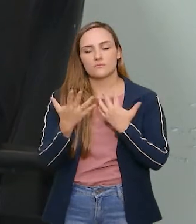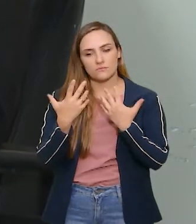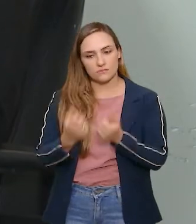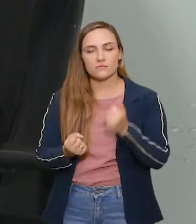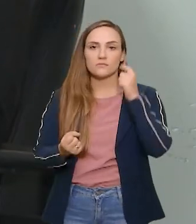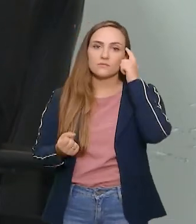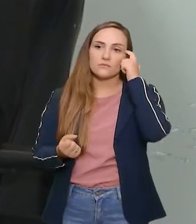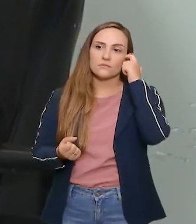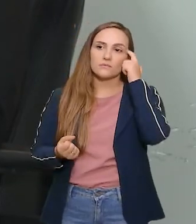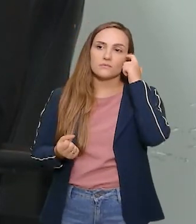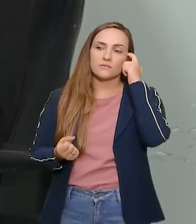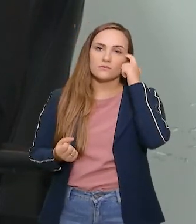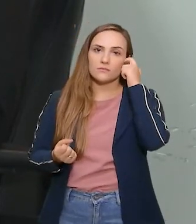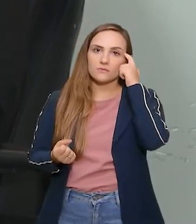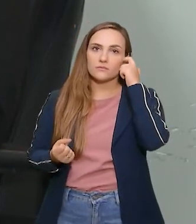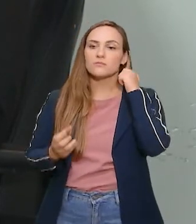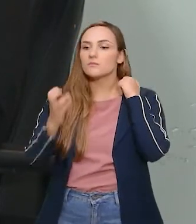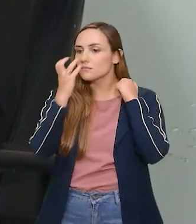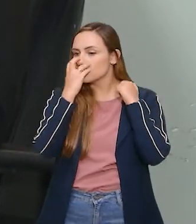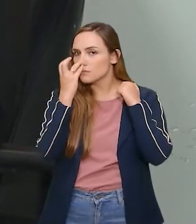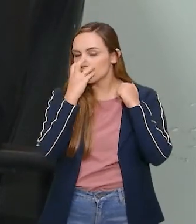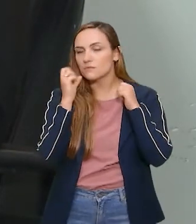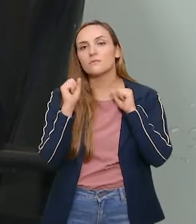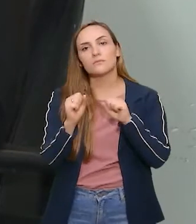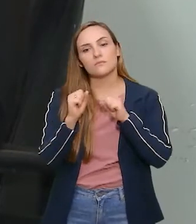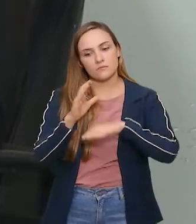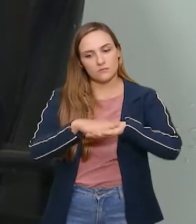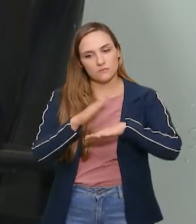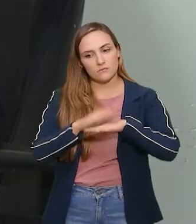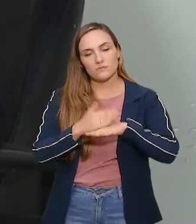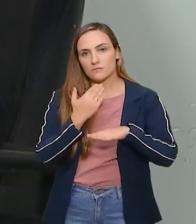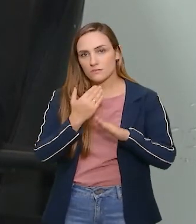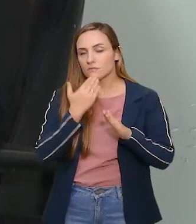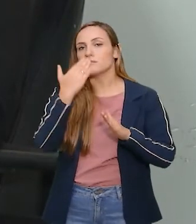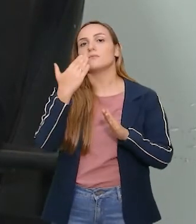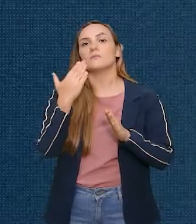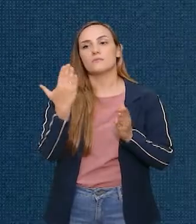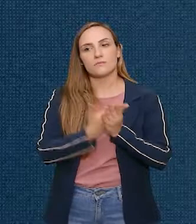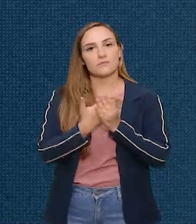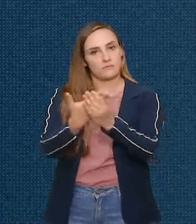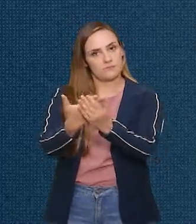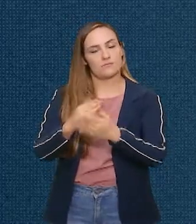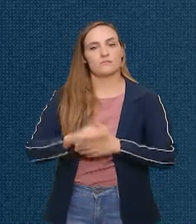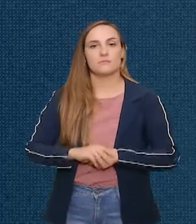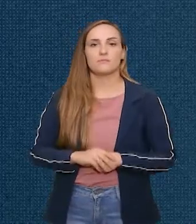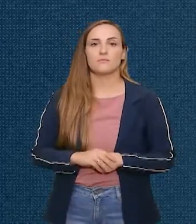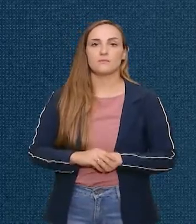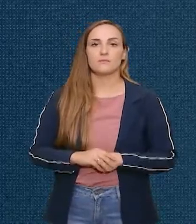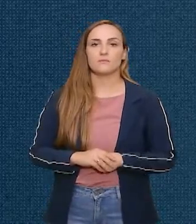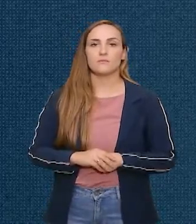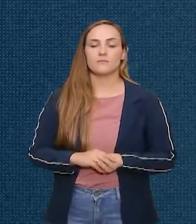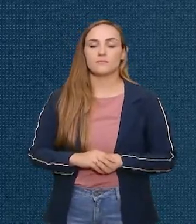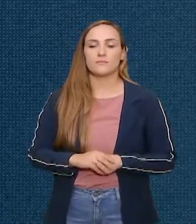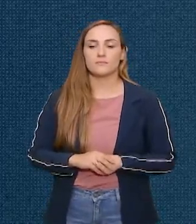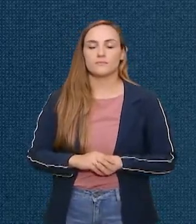reconhecida a legitimidade do animal para ser autor da ação.